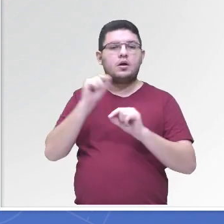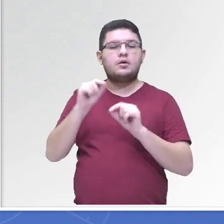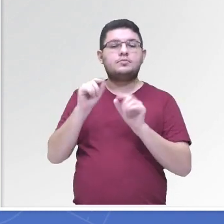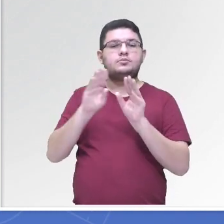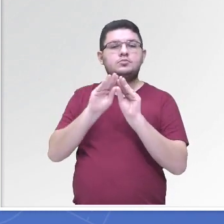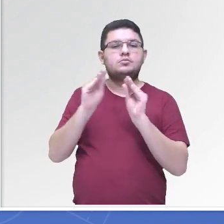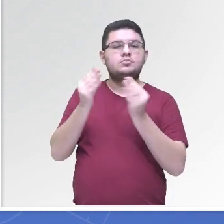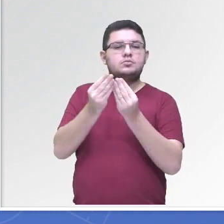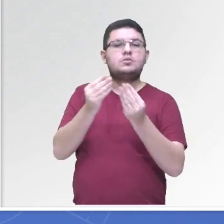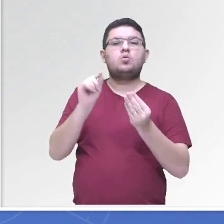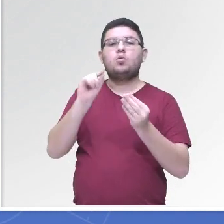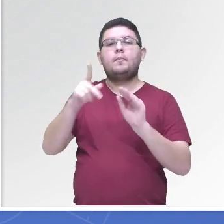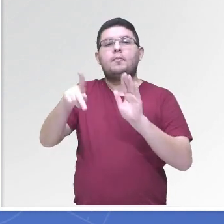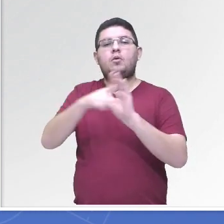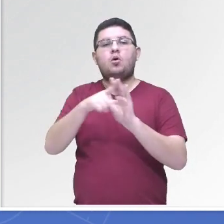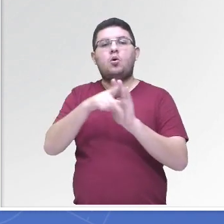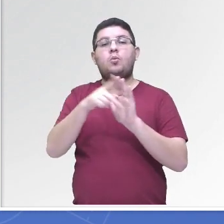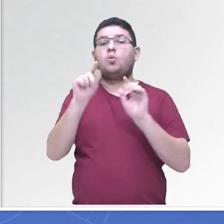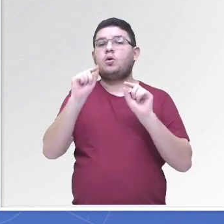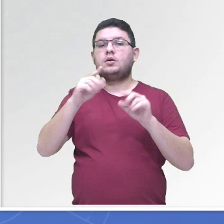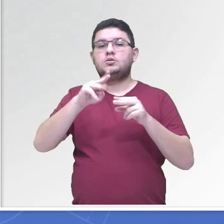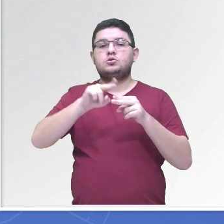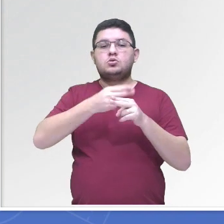no chocolate, tá? Que é a